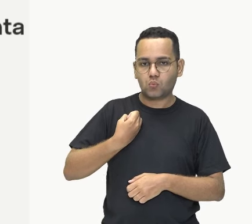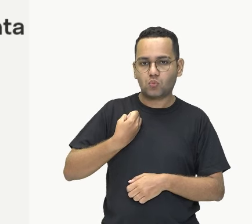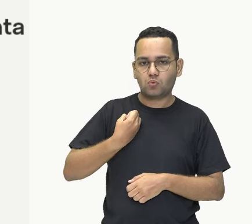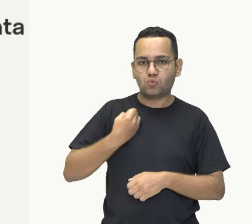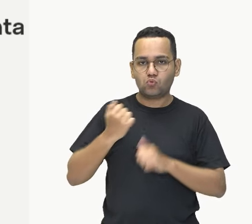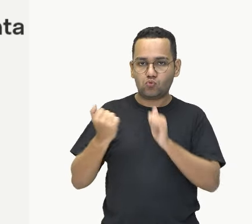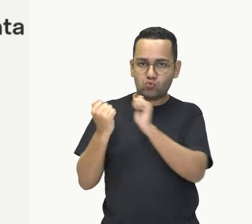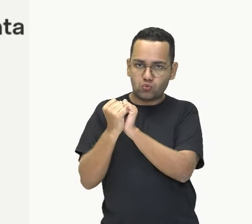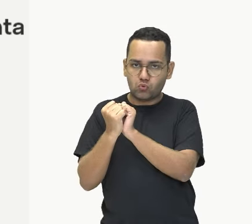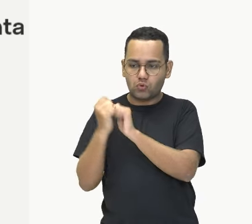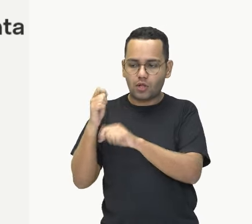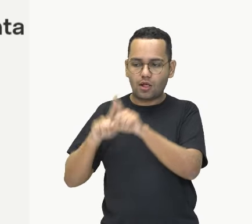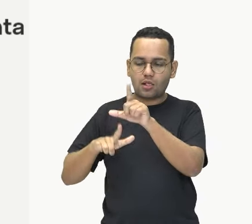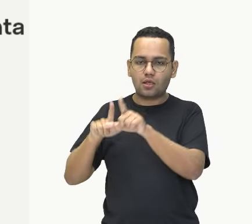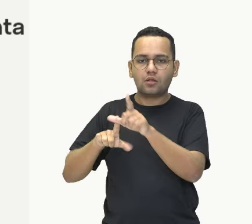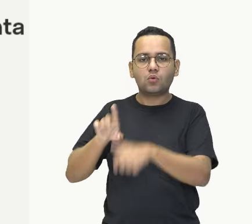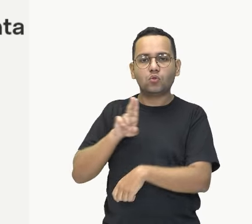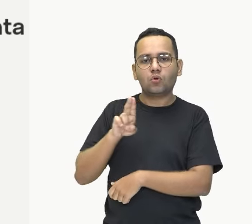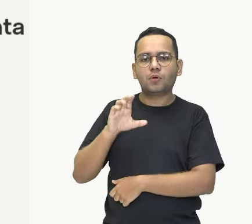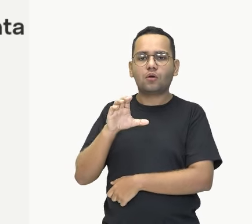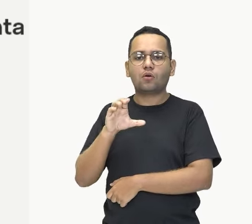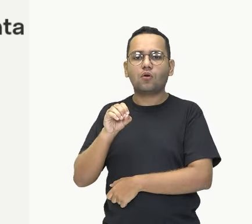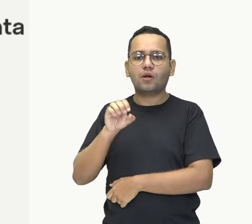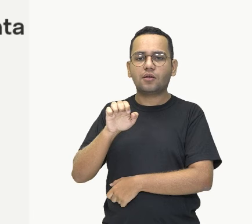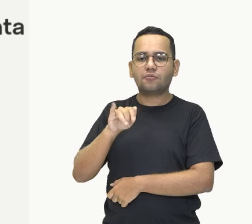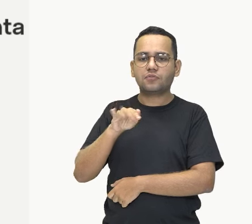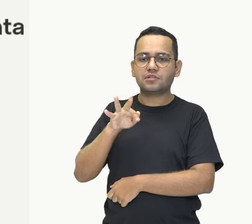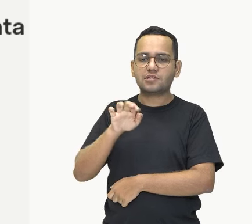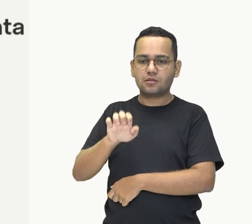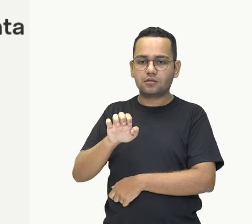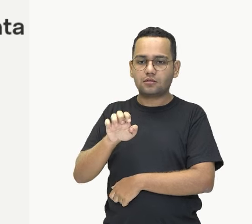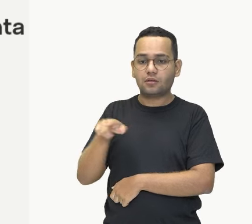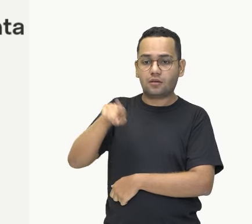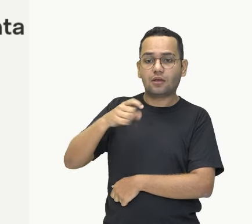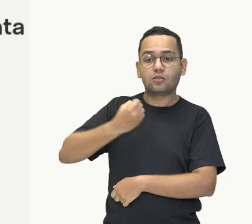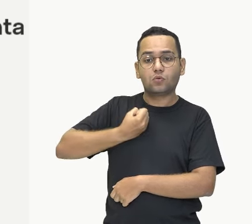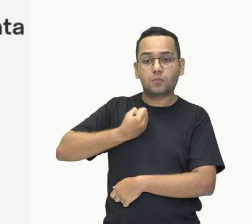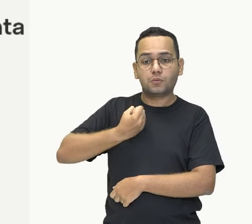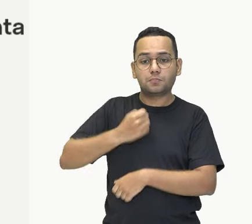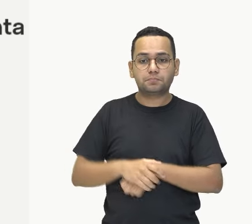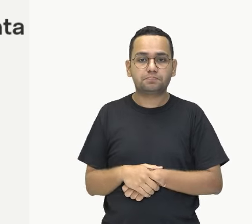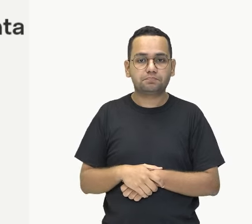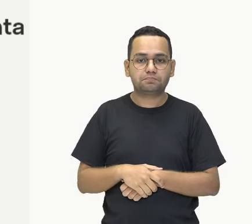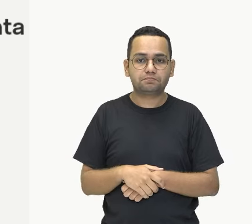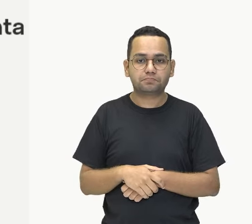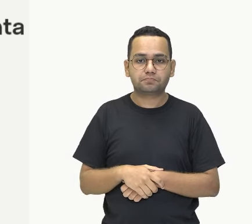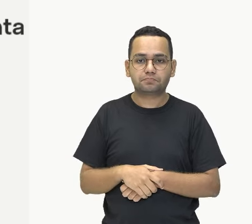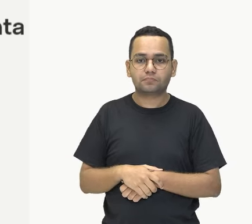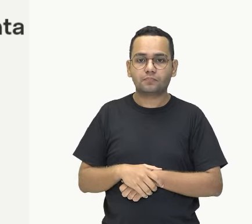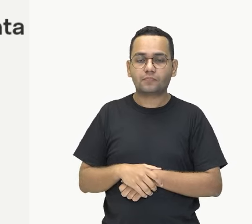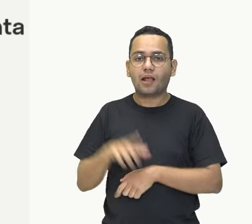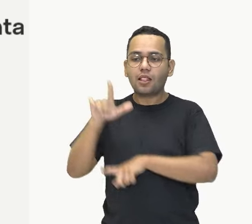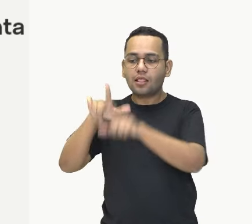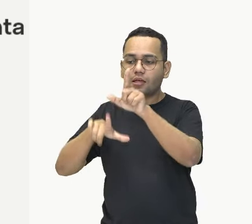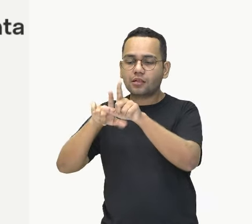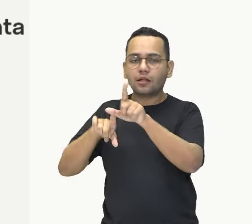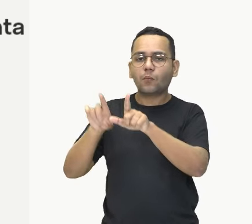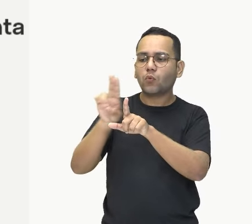letra, tá? Esse aqui é o coeficiente. E eu tenho a parte